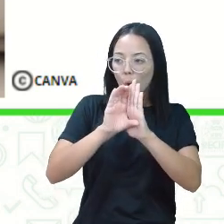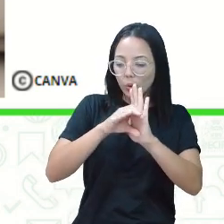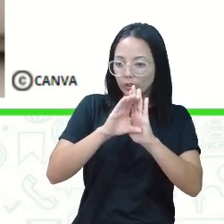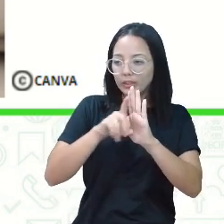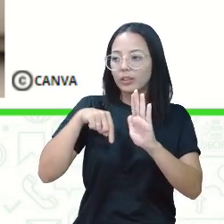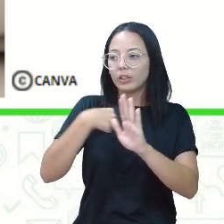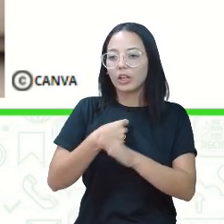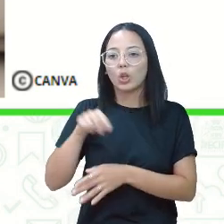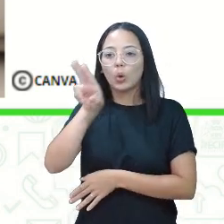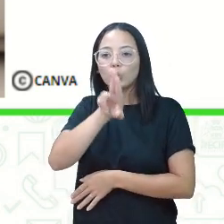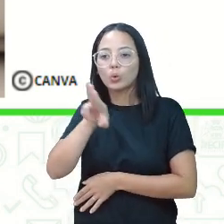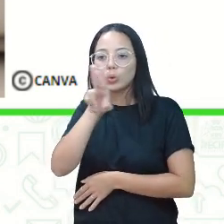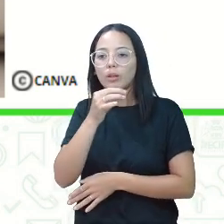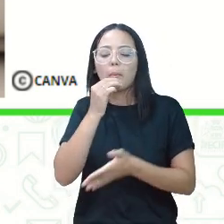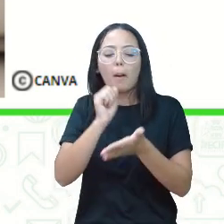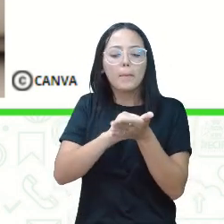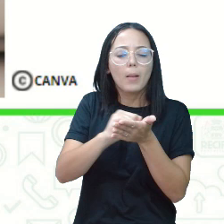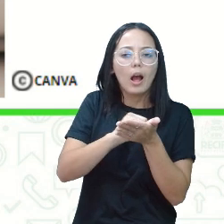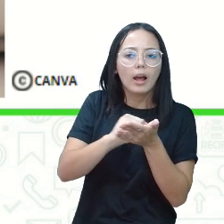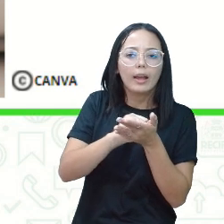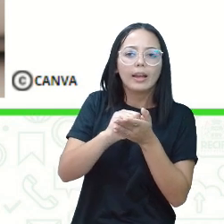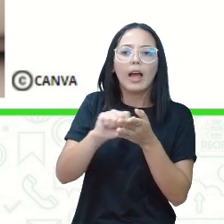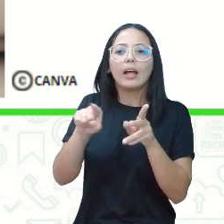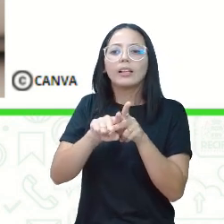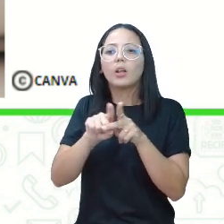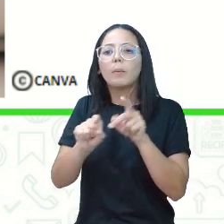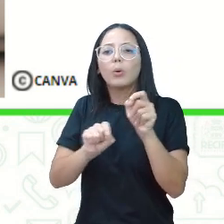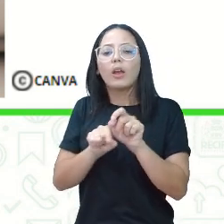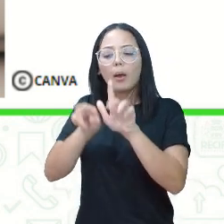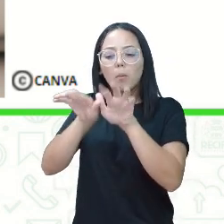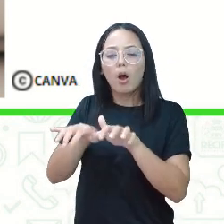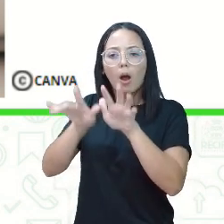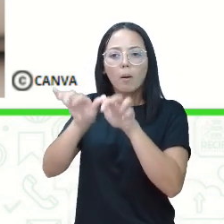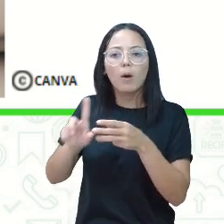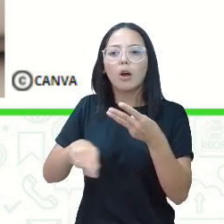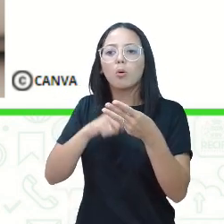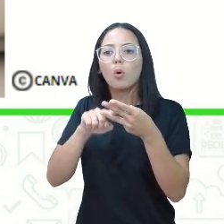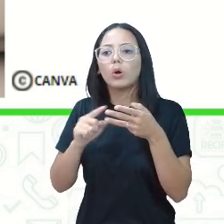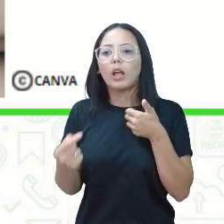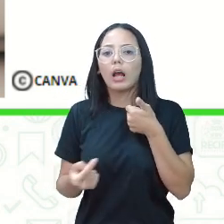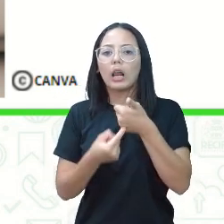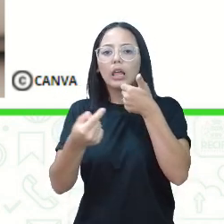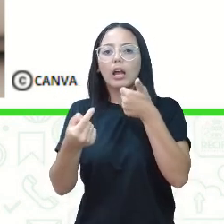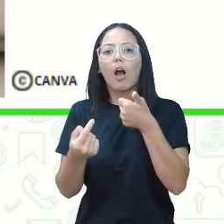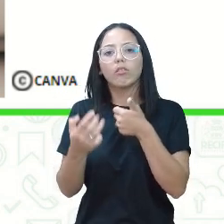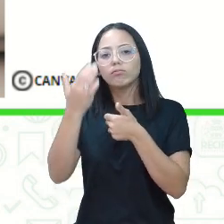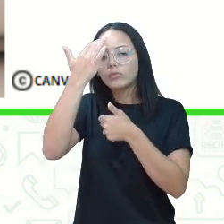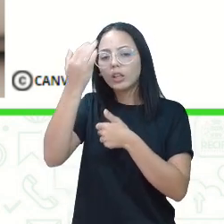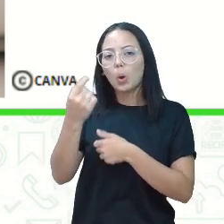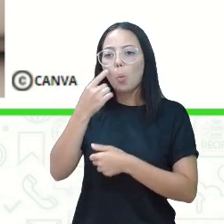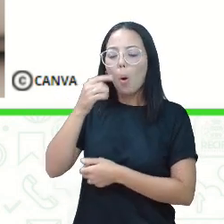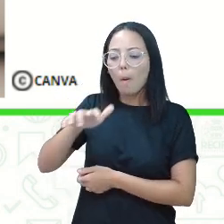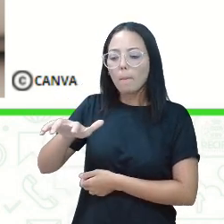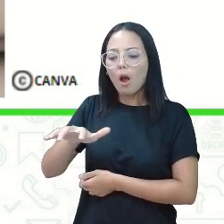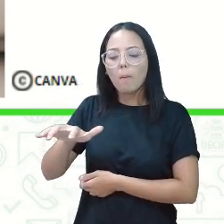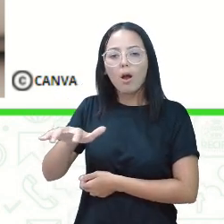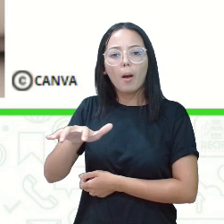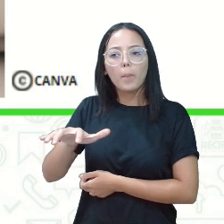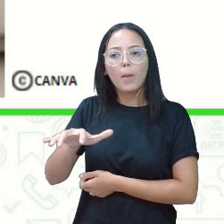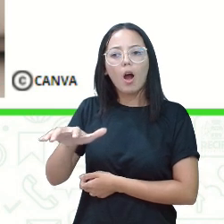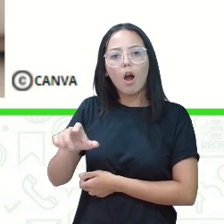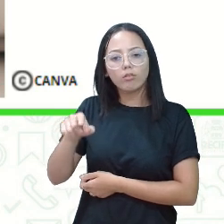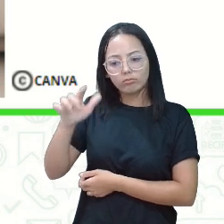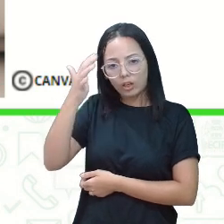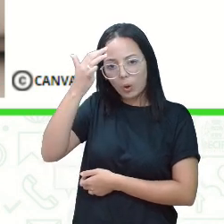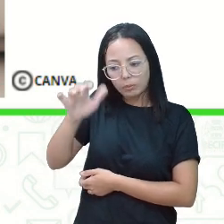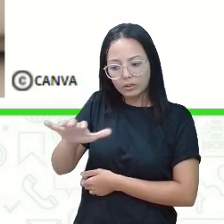gente? Deletar, que é apagar, escanear, digitalizar, e clicar, que é pressionar, ó, esse botãozinho aqui